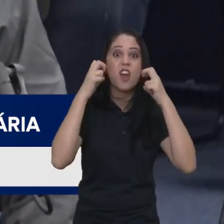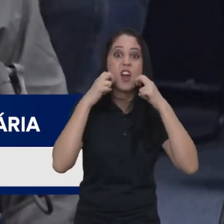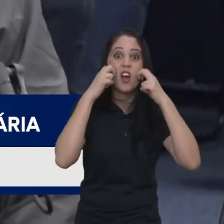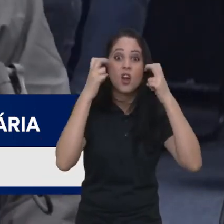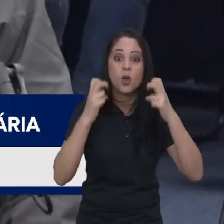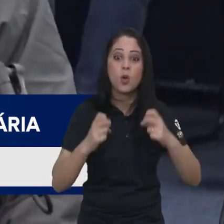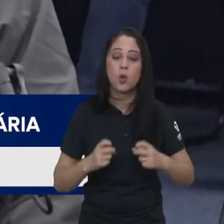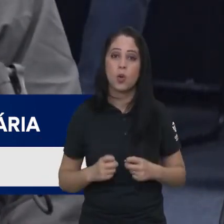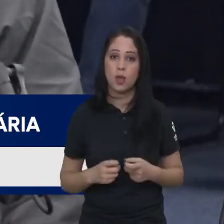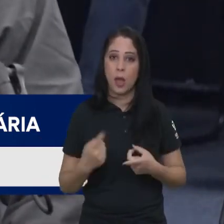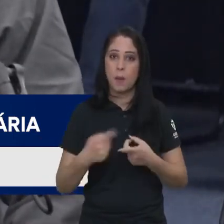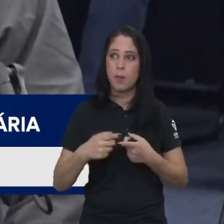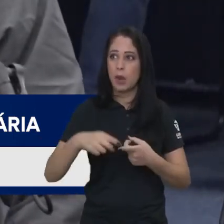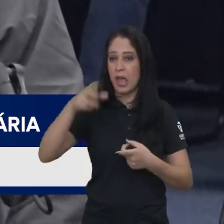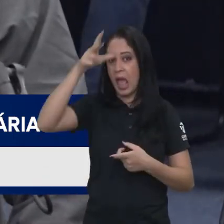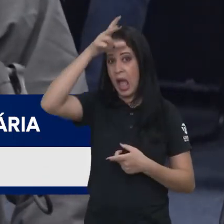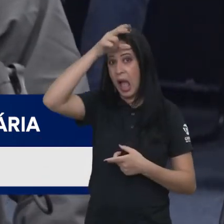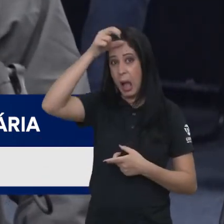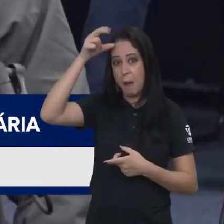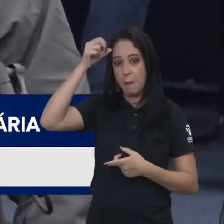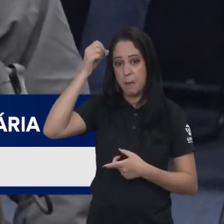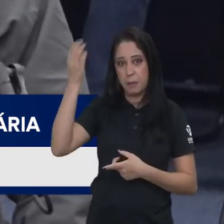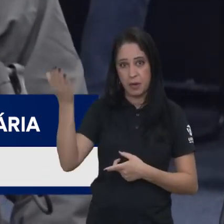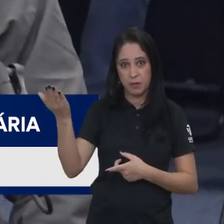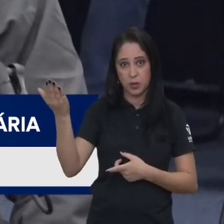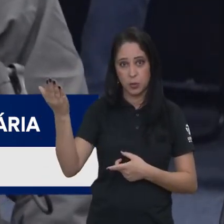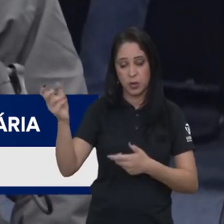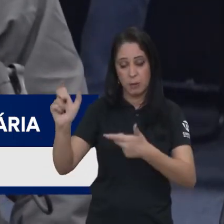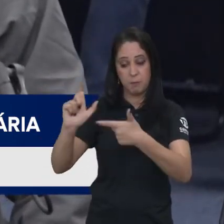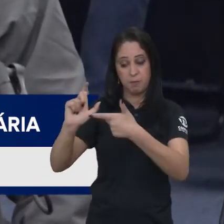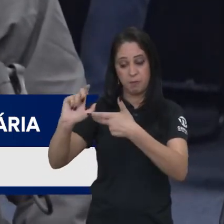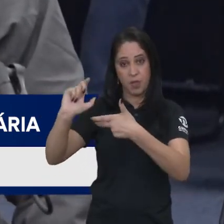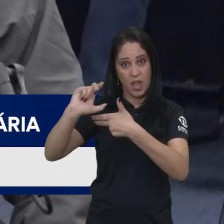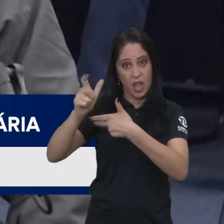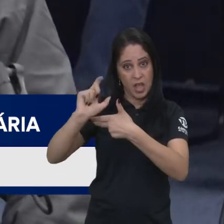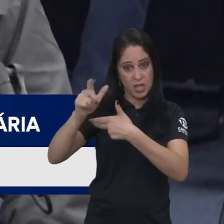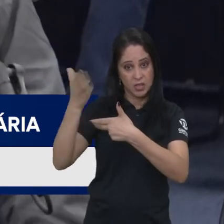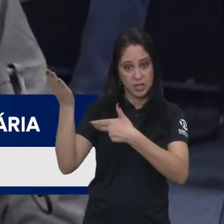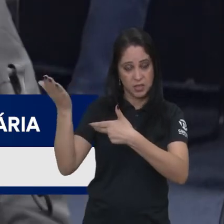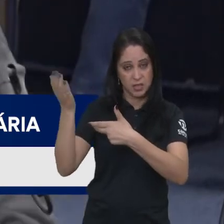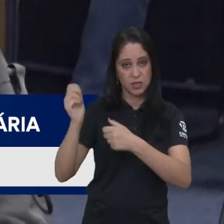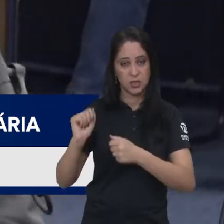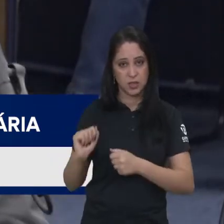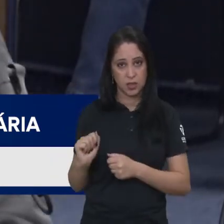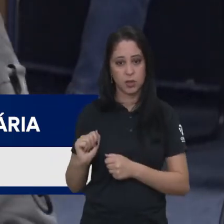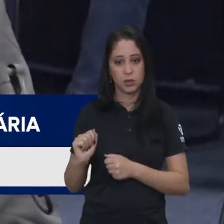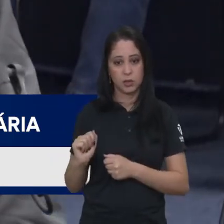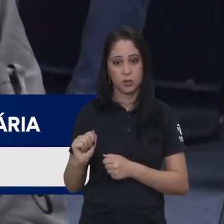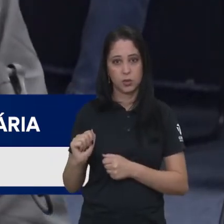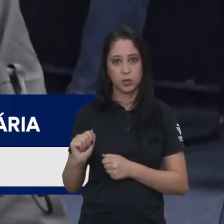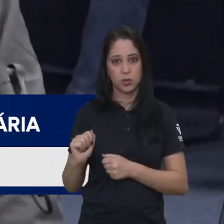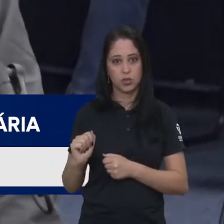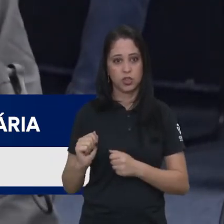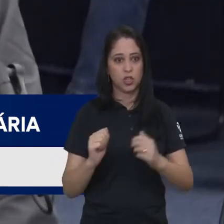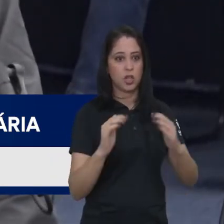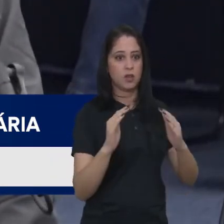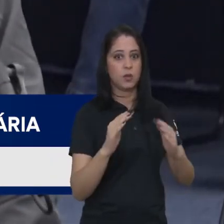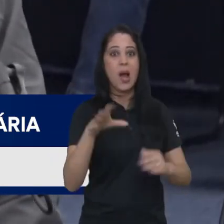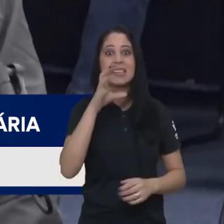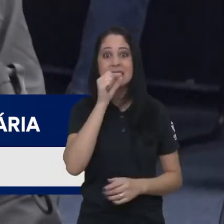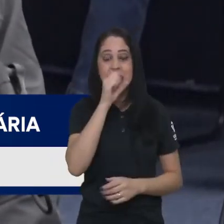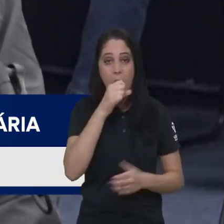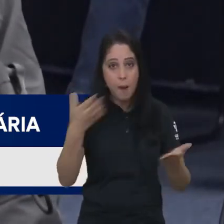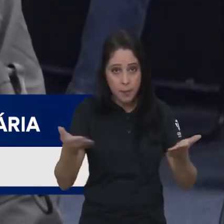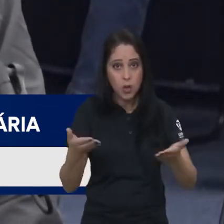direto do poder executivo, eles entraram